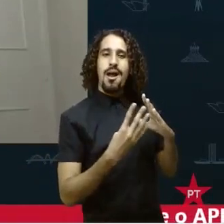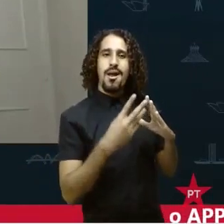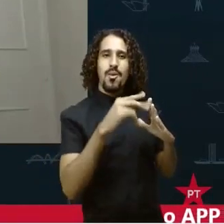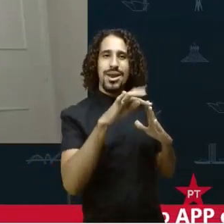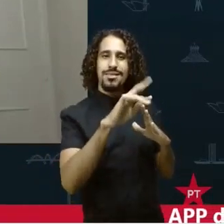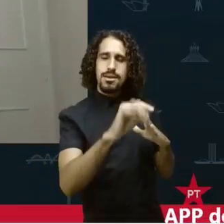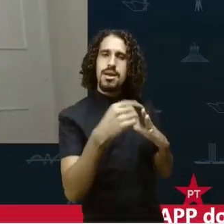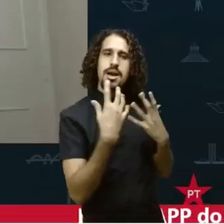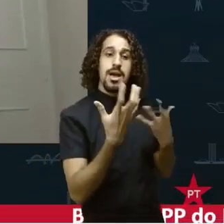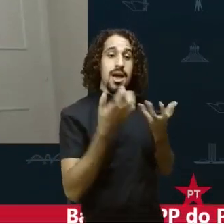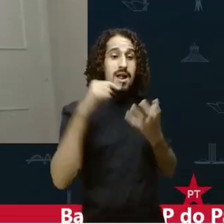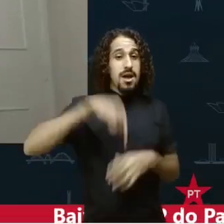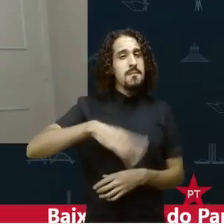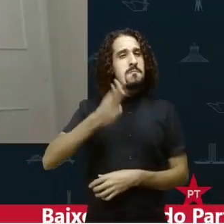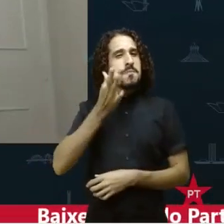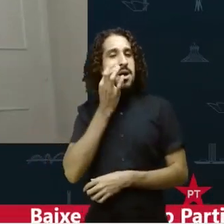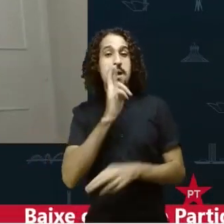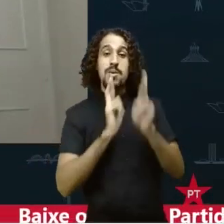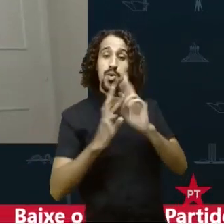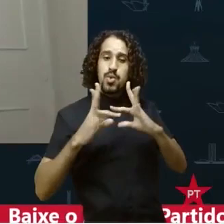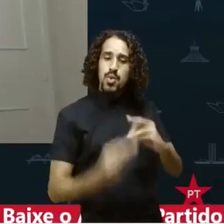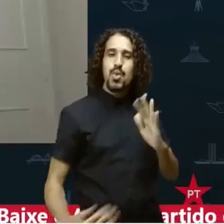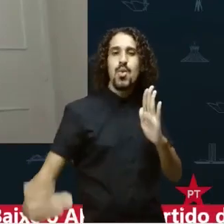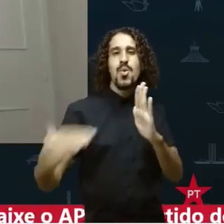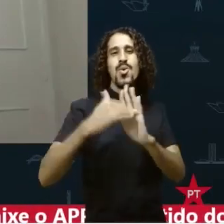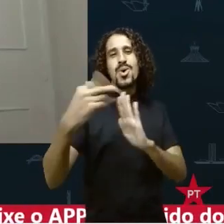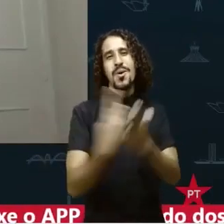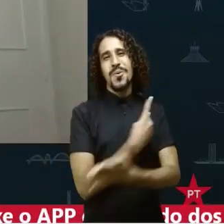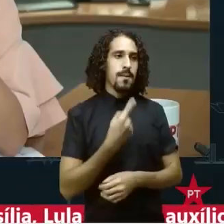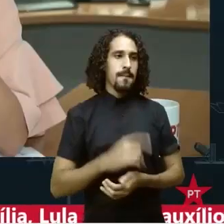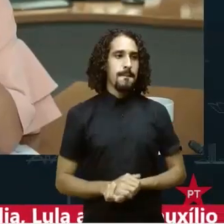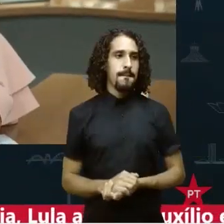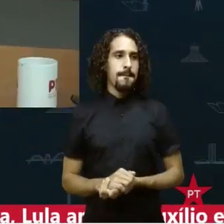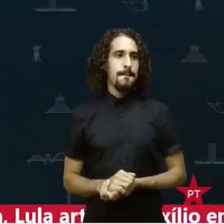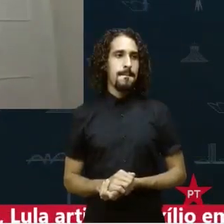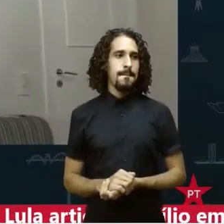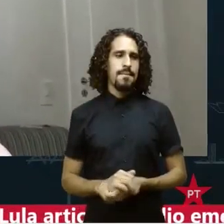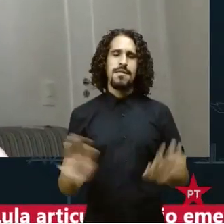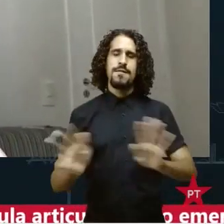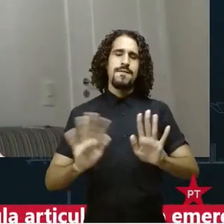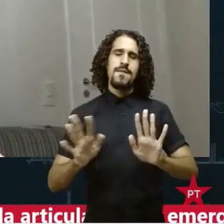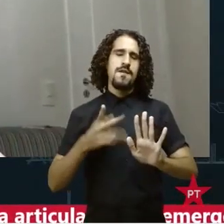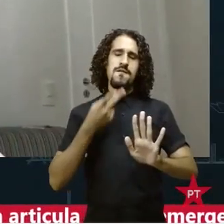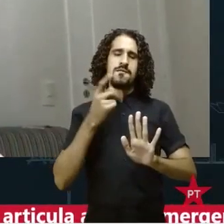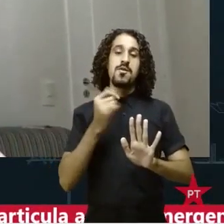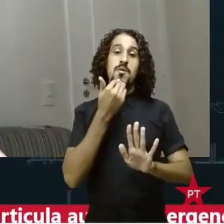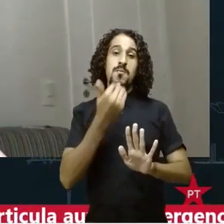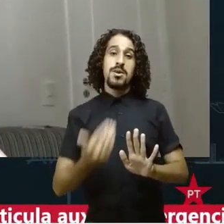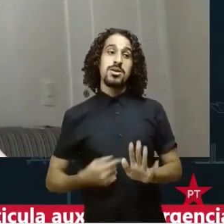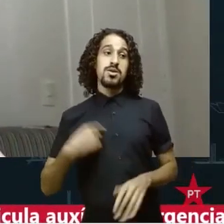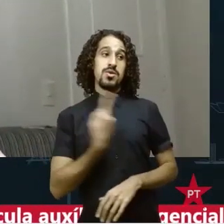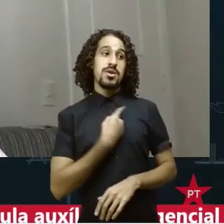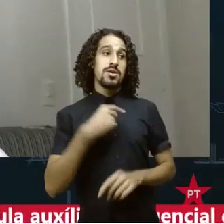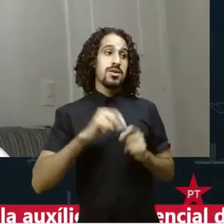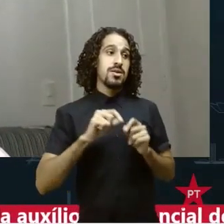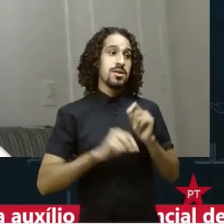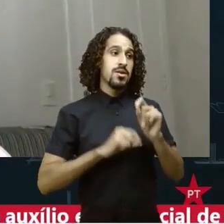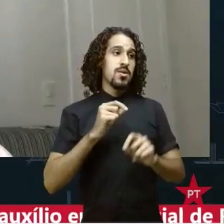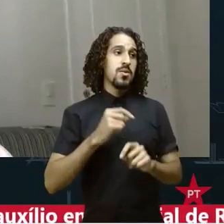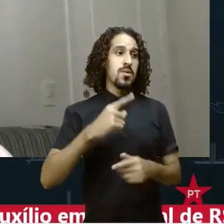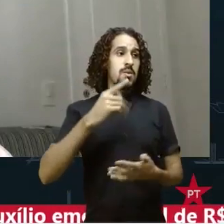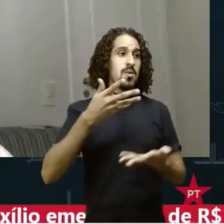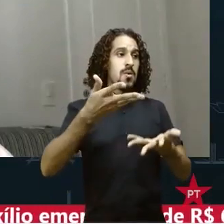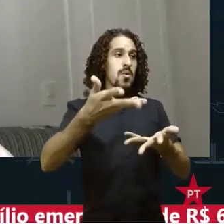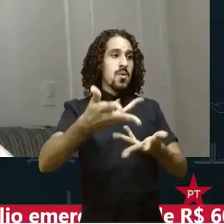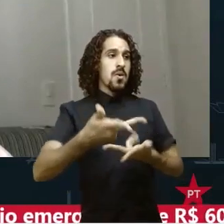para responder por tudo que aconteceu nesse período que ele teve à frente do Ministério. Eu destaco o requerimento que nós fizemos para a